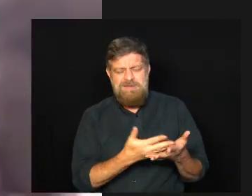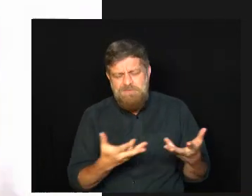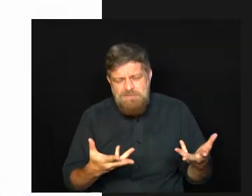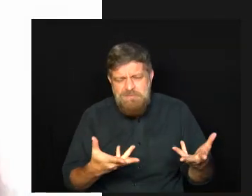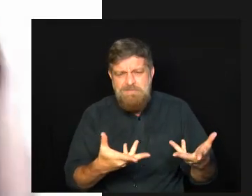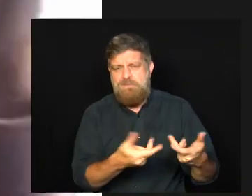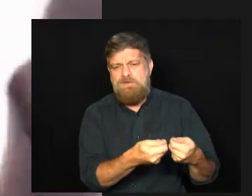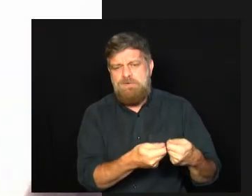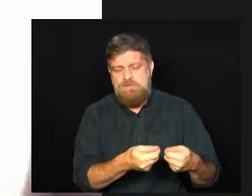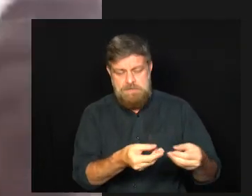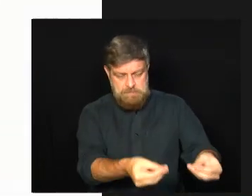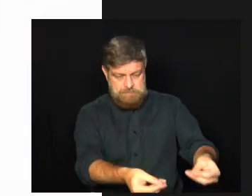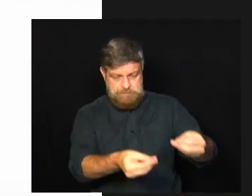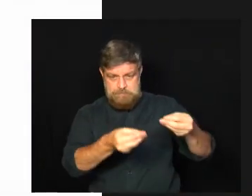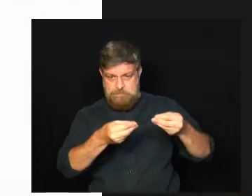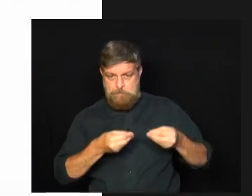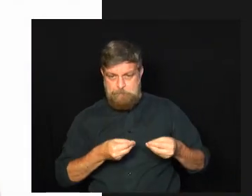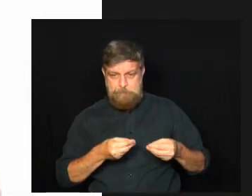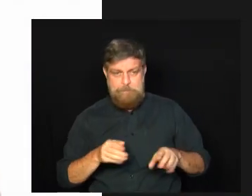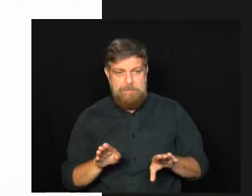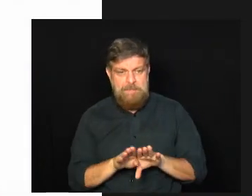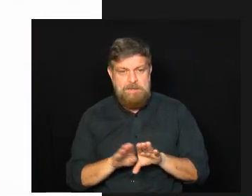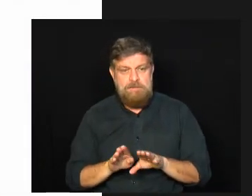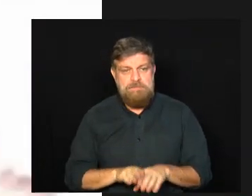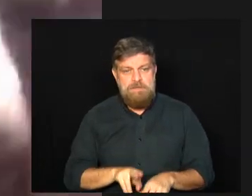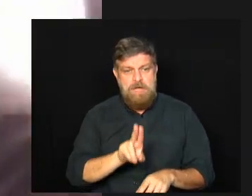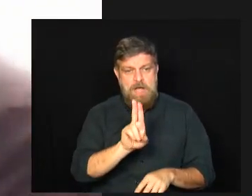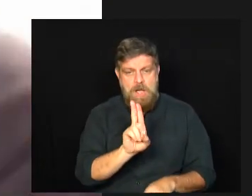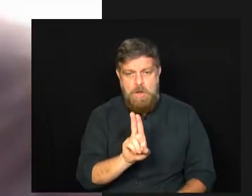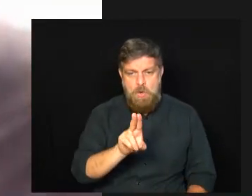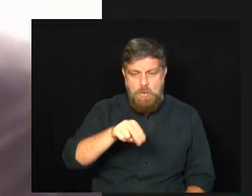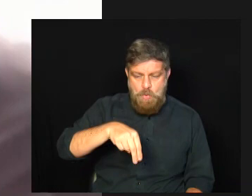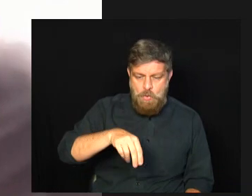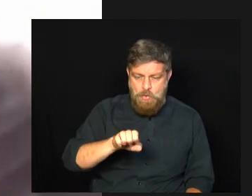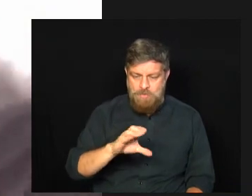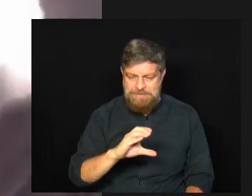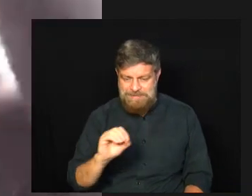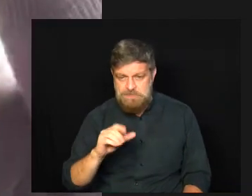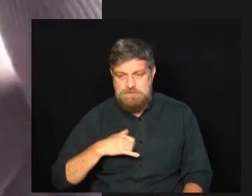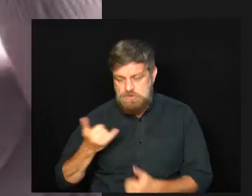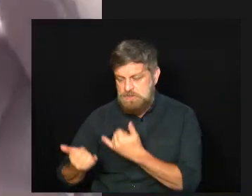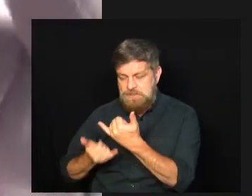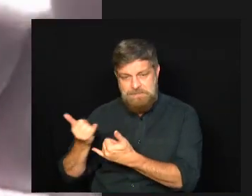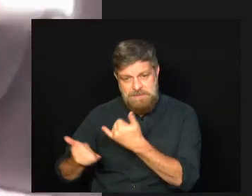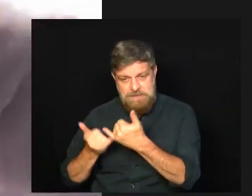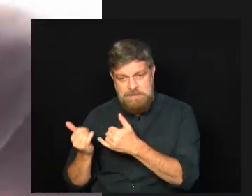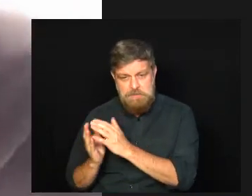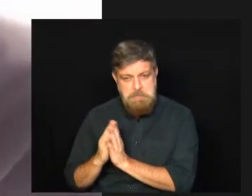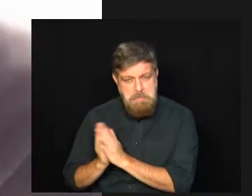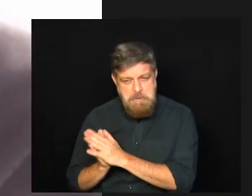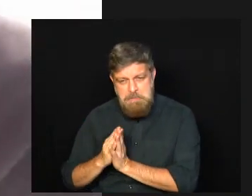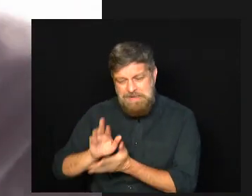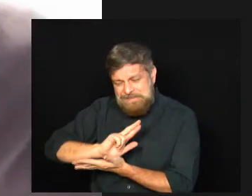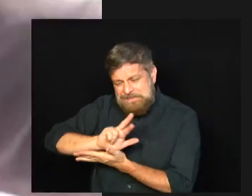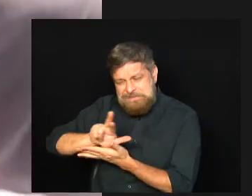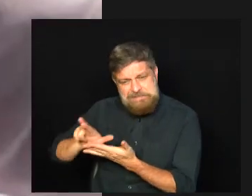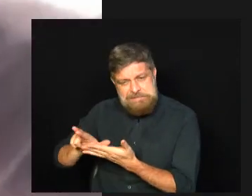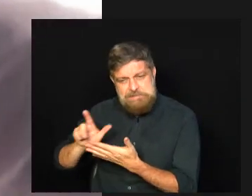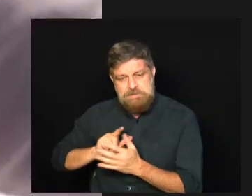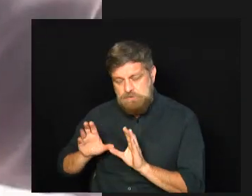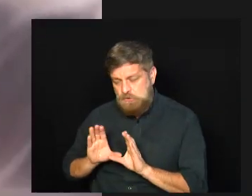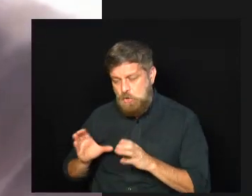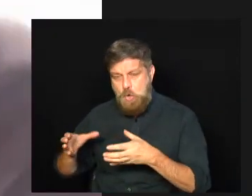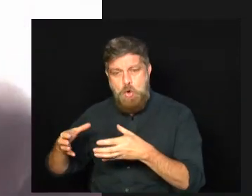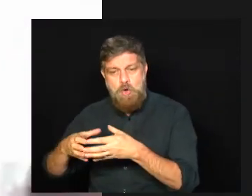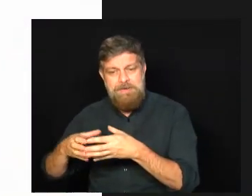maravilhosos que eu recebi, inclusive da própria Unesco, de brinquedos e brincadeiras de várias